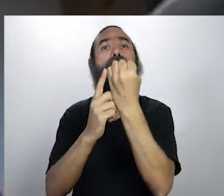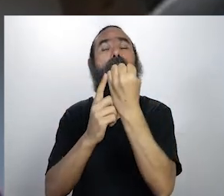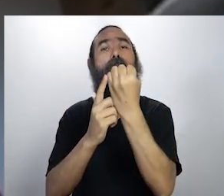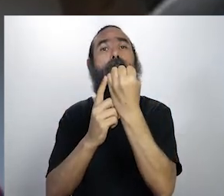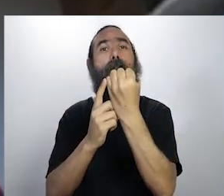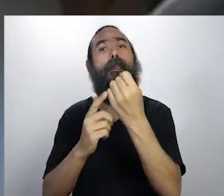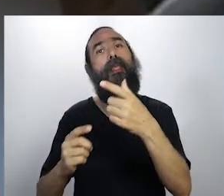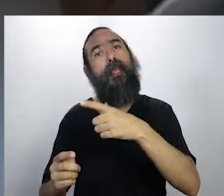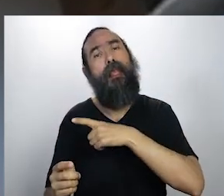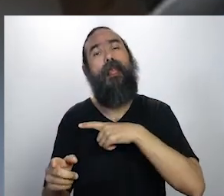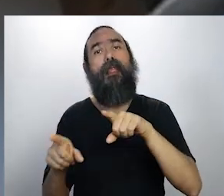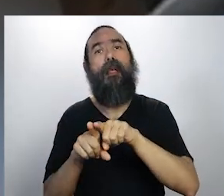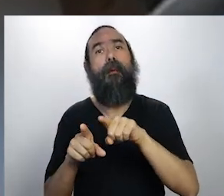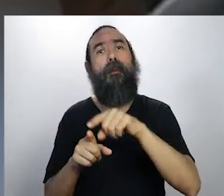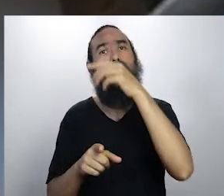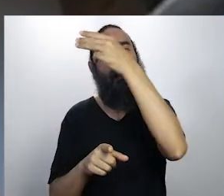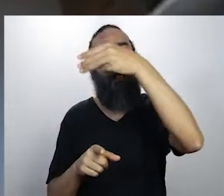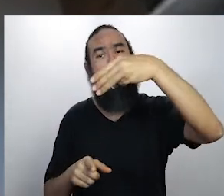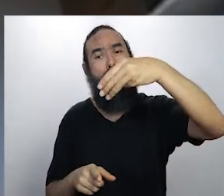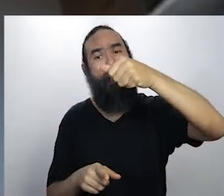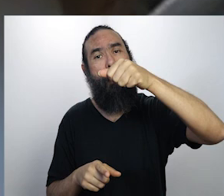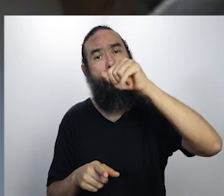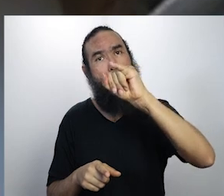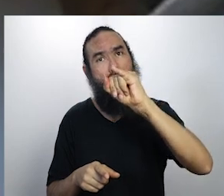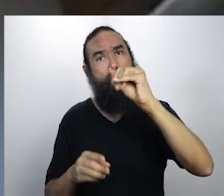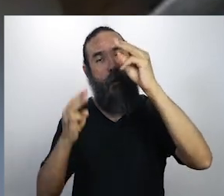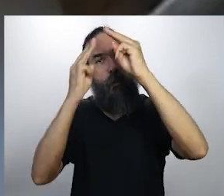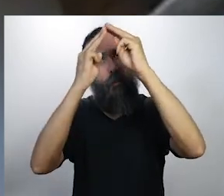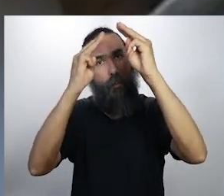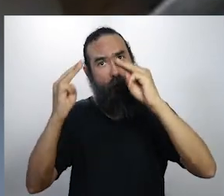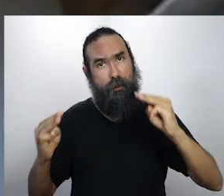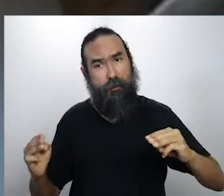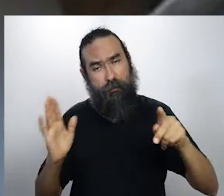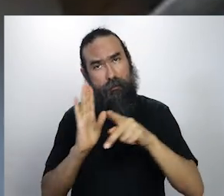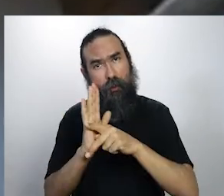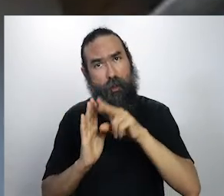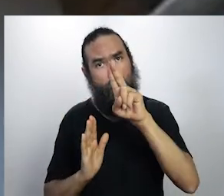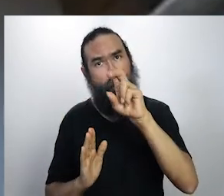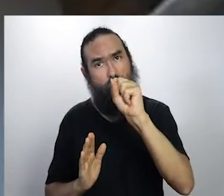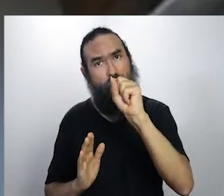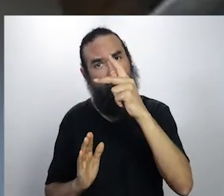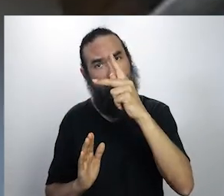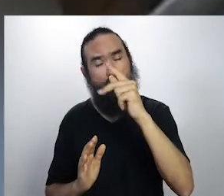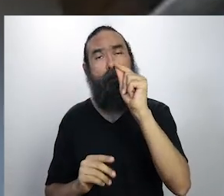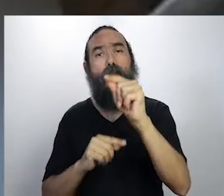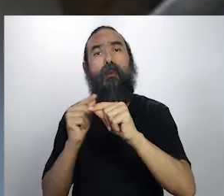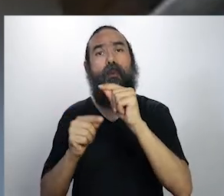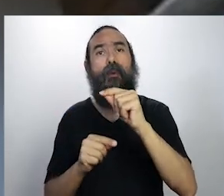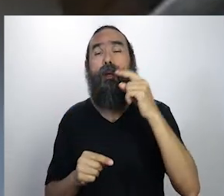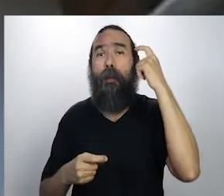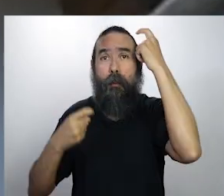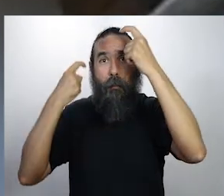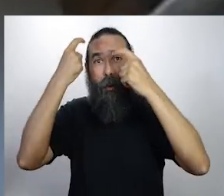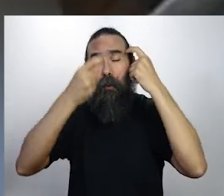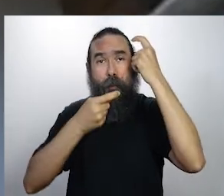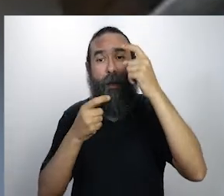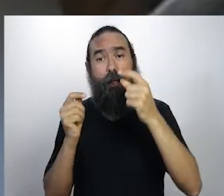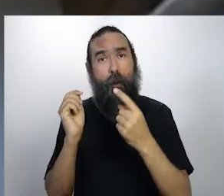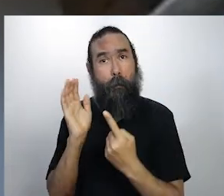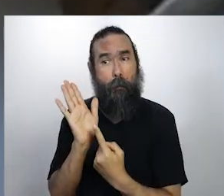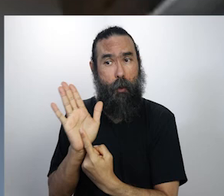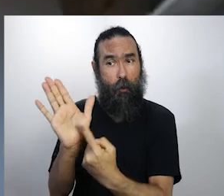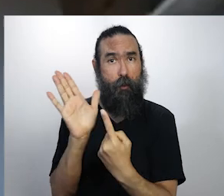MAI, que é o Museu de Arqueologia e Etnologia da USP, vem trabalhando isso com muita propriedade, a ideia